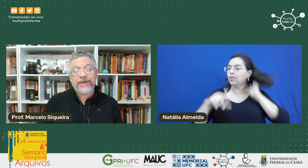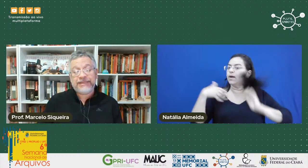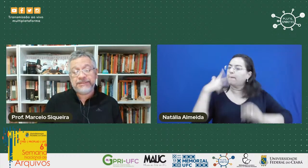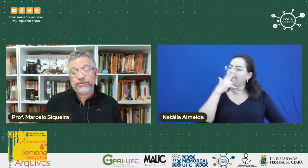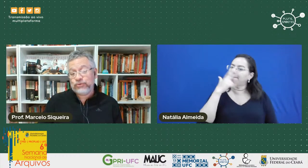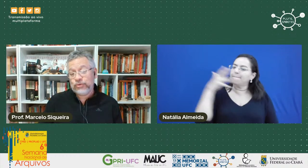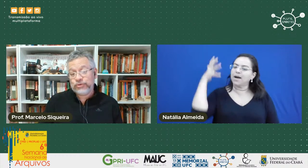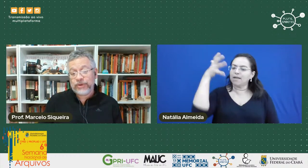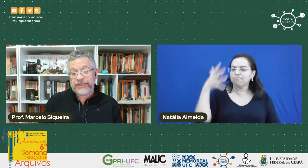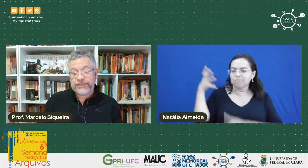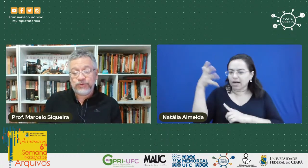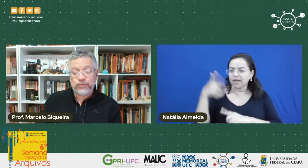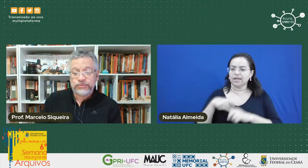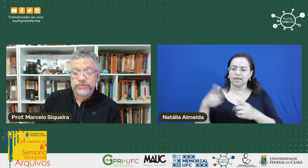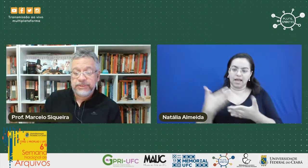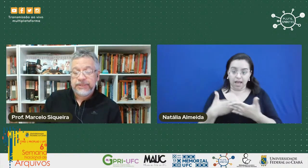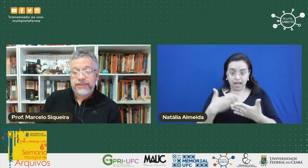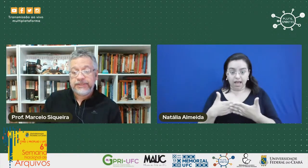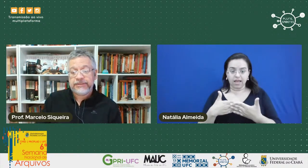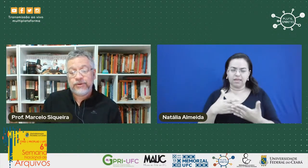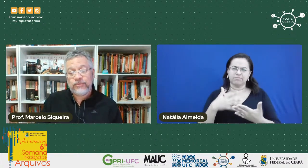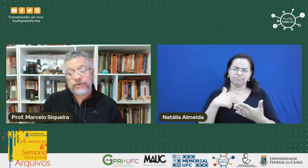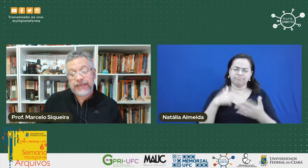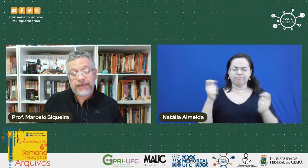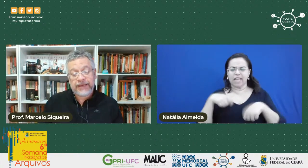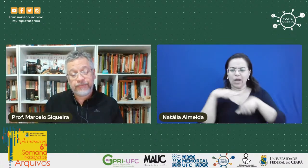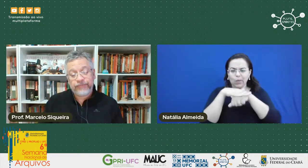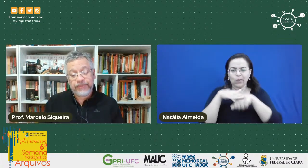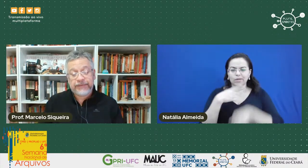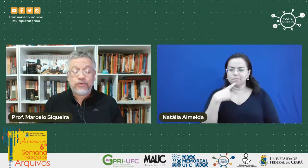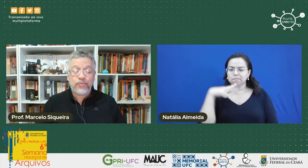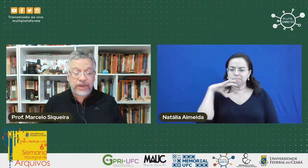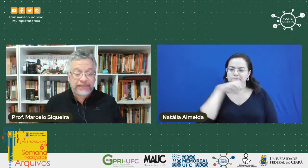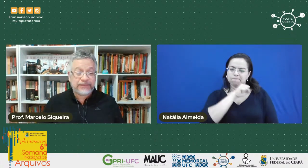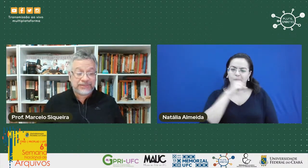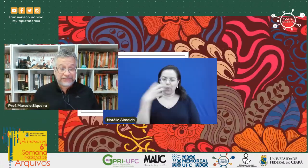uma conversa de em torno de 40 minutos. Então,